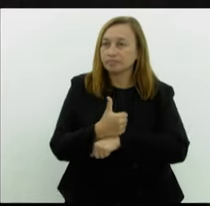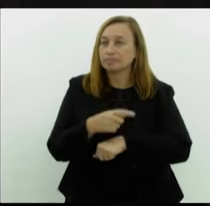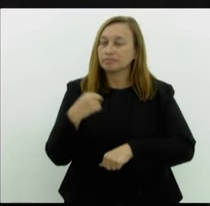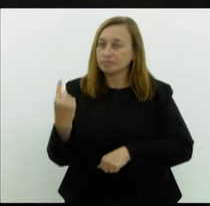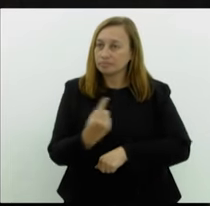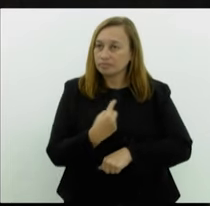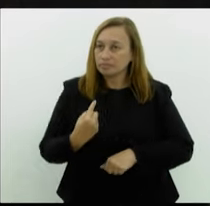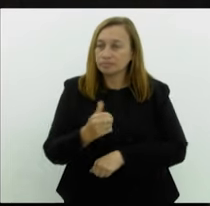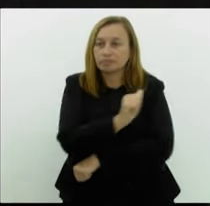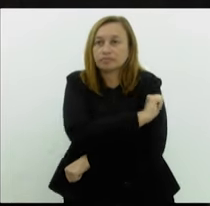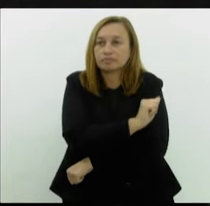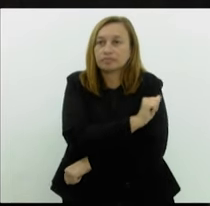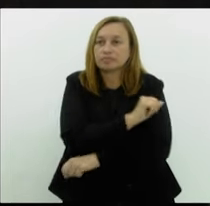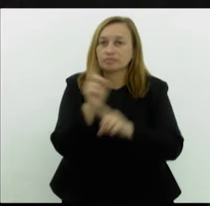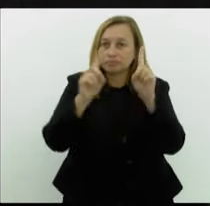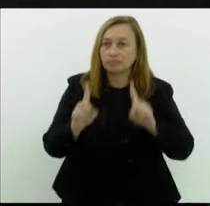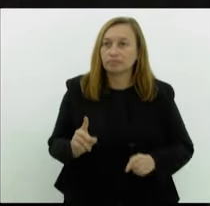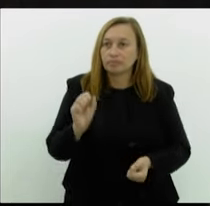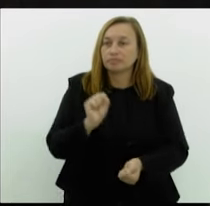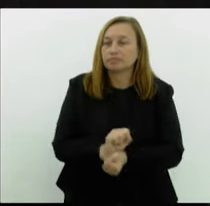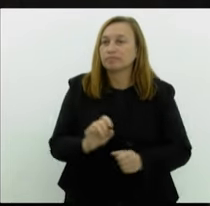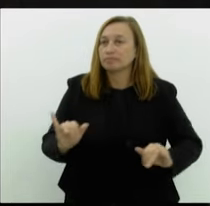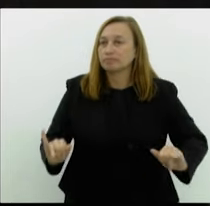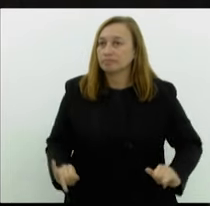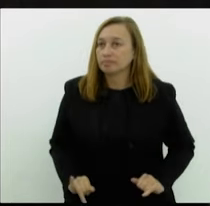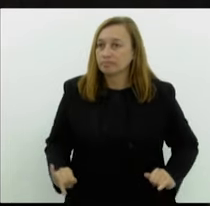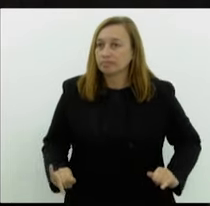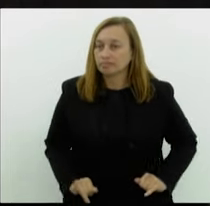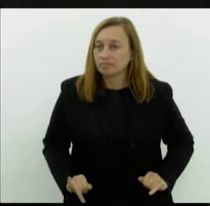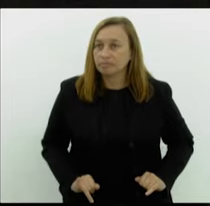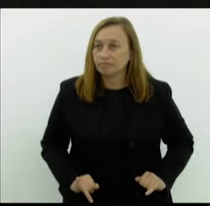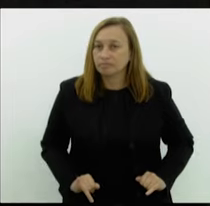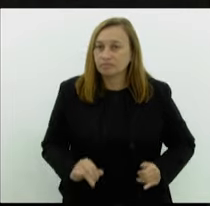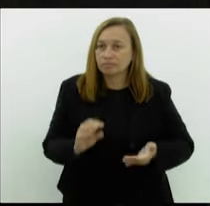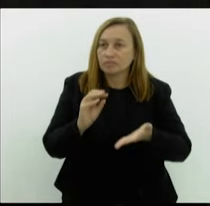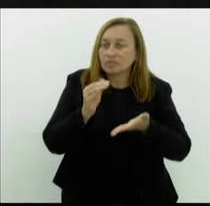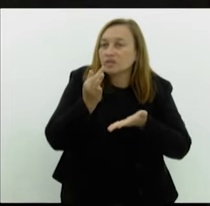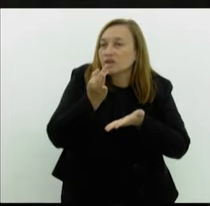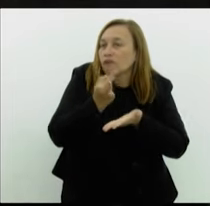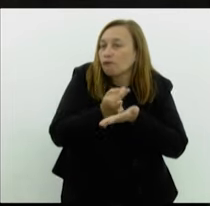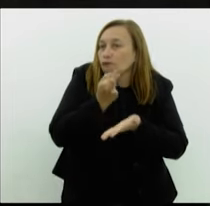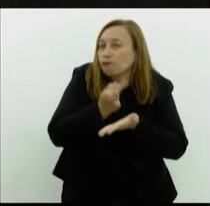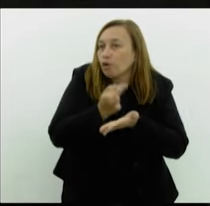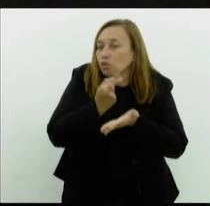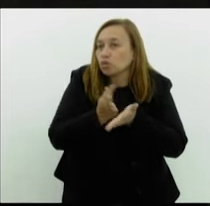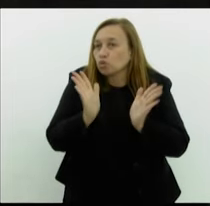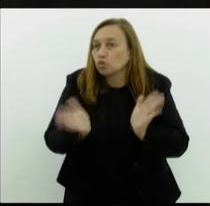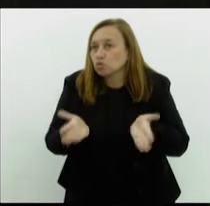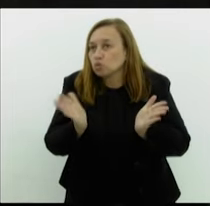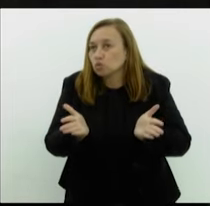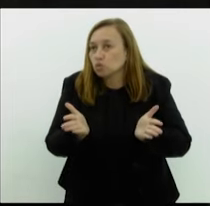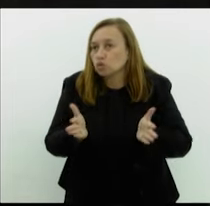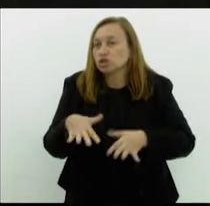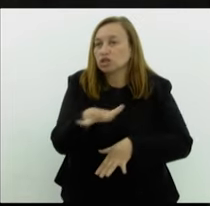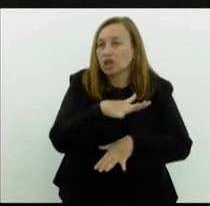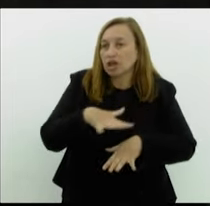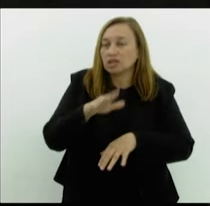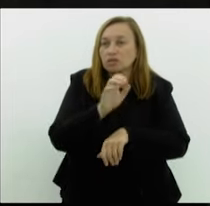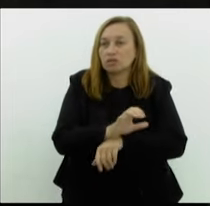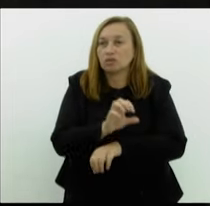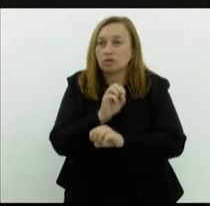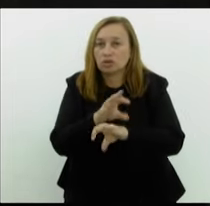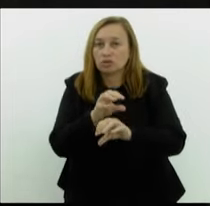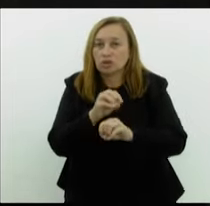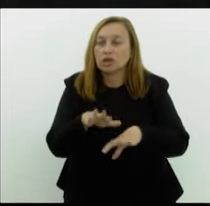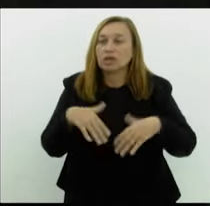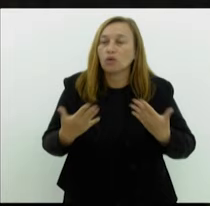com deficiência parem de sofrer com a completa desassistência que existe hoje na rede estadual de educação. Então,